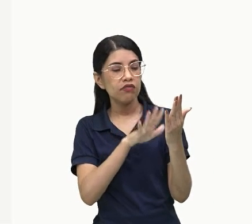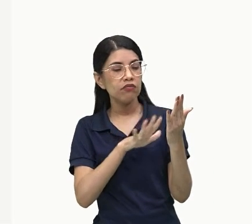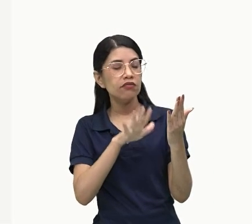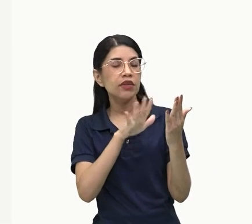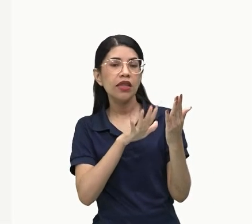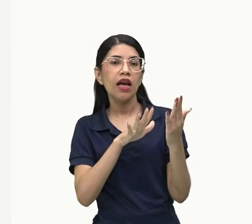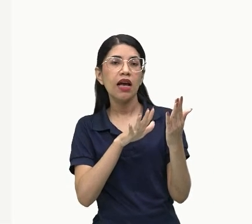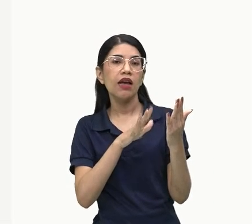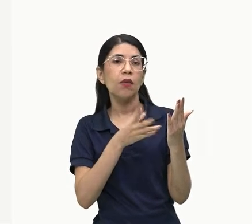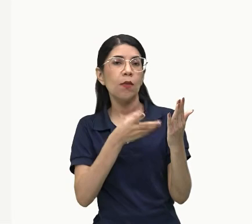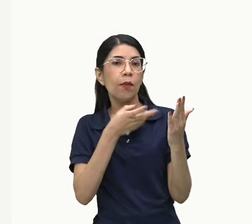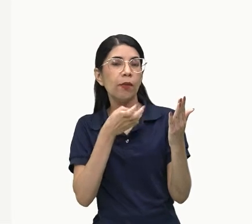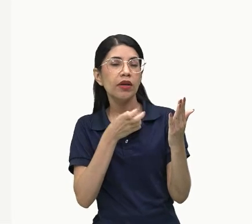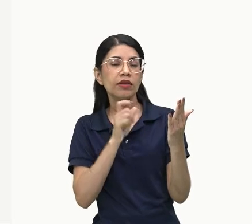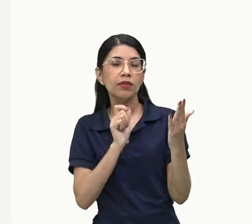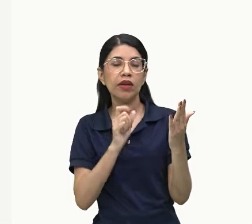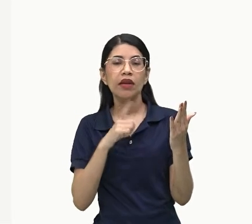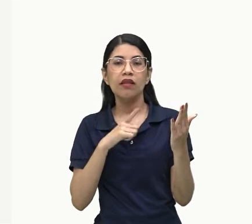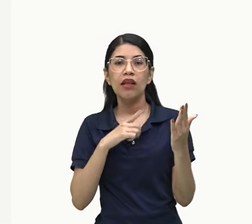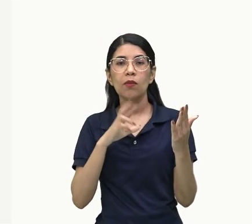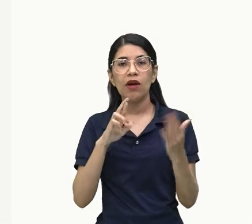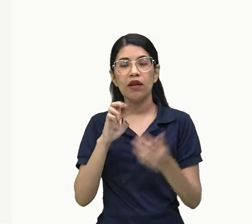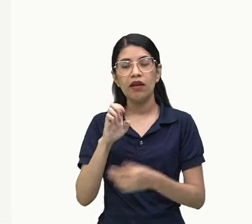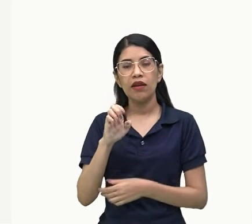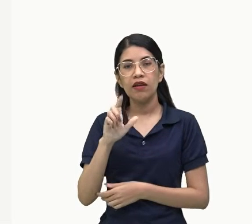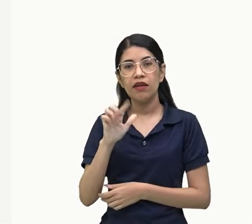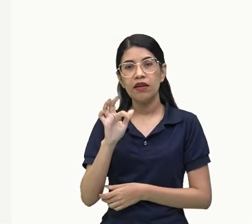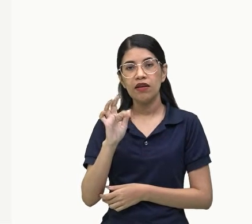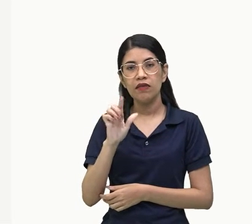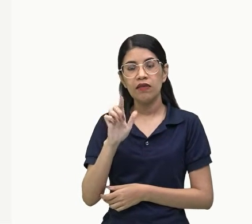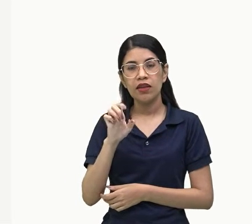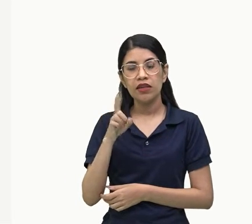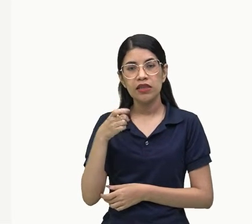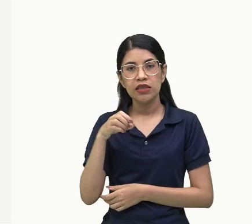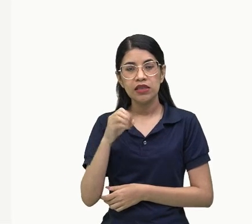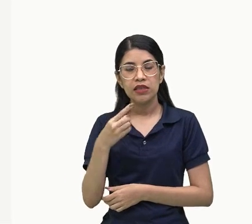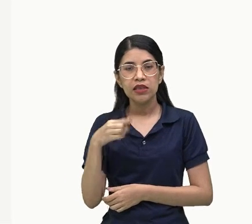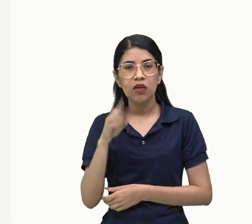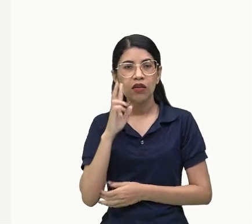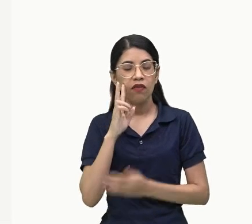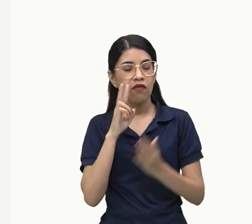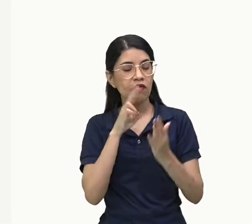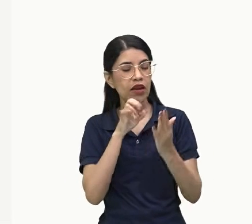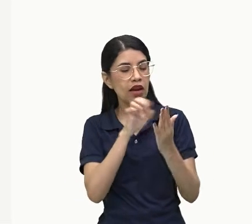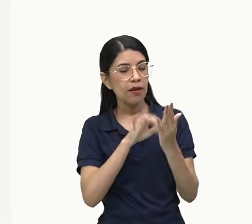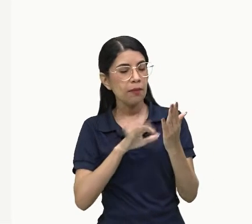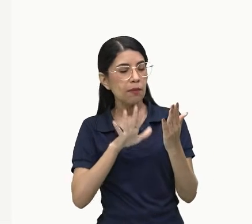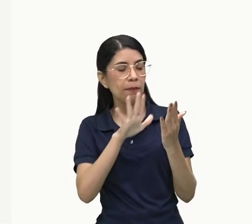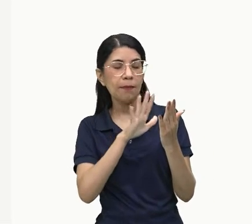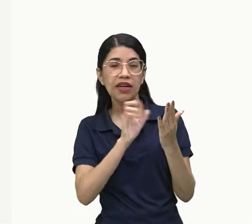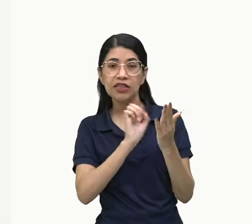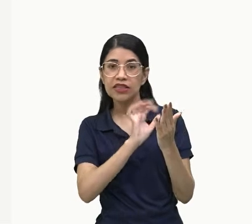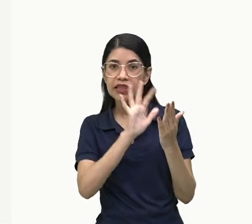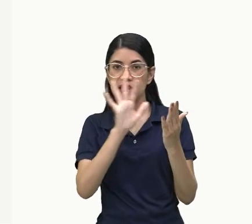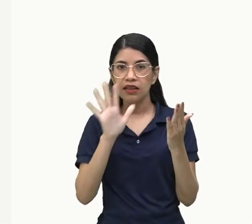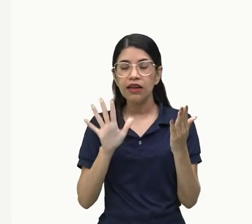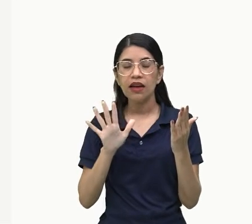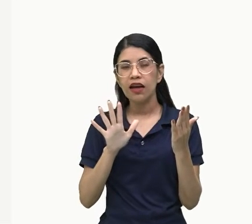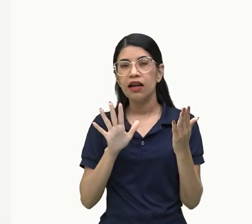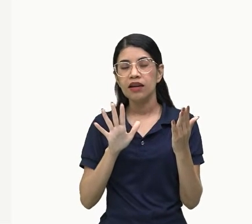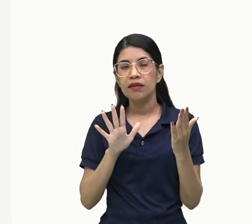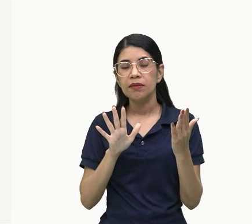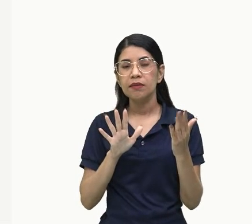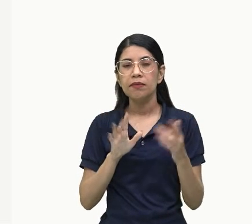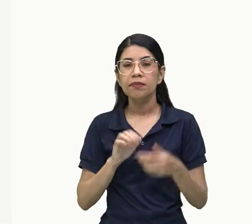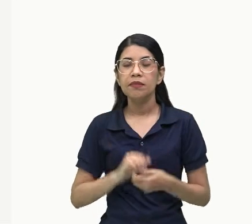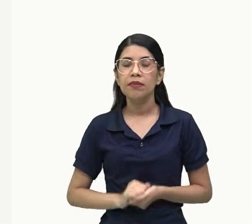plano, você tem uma reflexão regular, porque você consegue ver sua imagem com nitidez. O espelho plano deixa isso